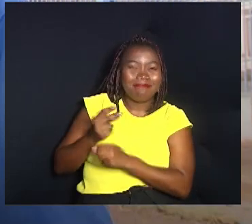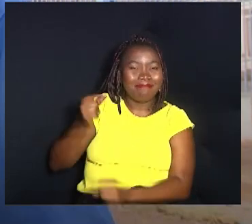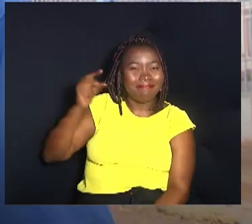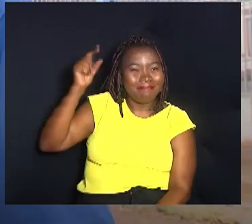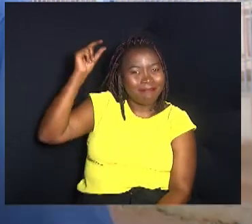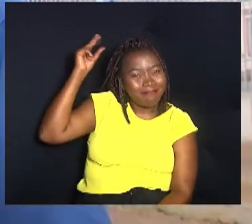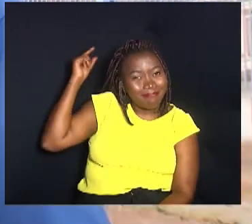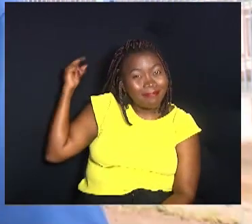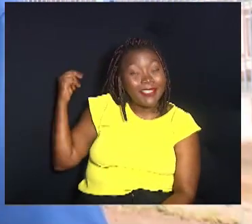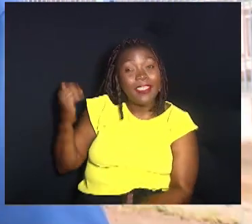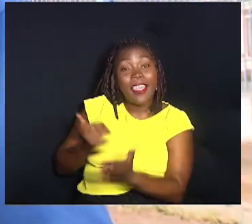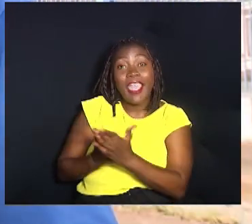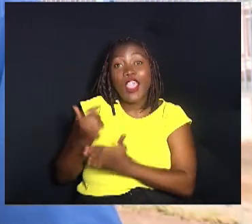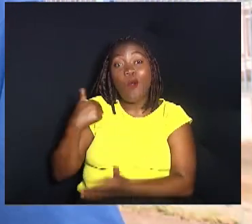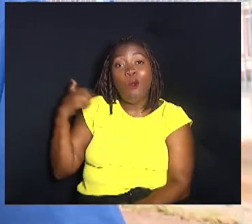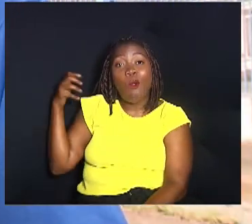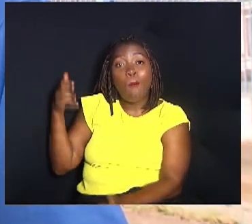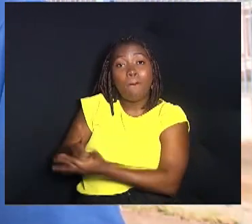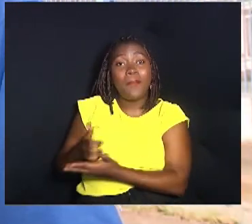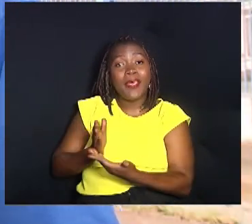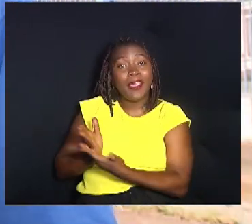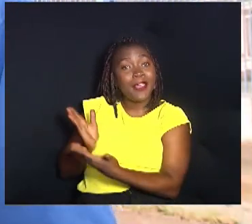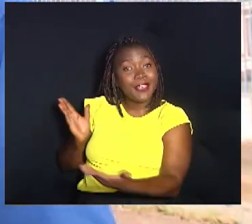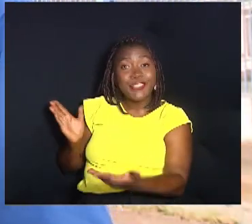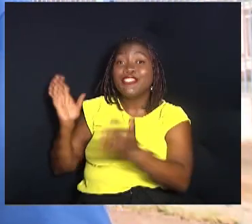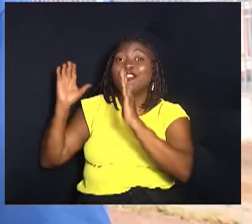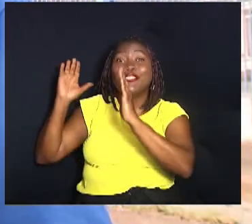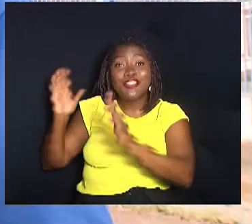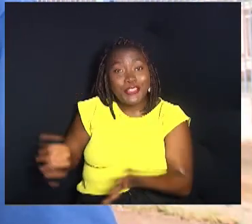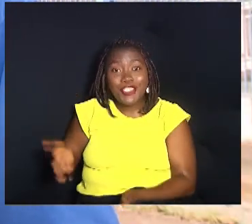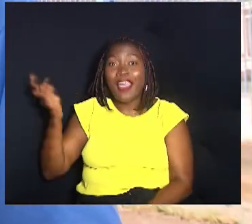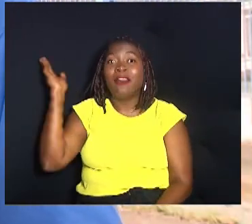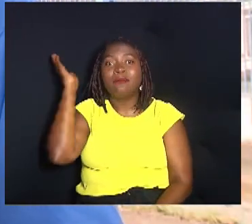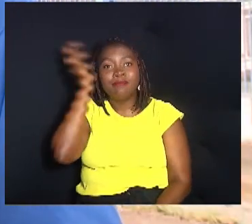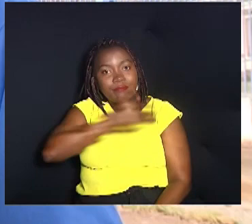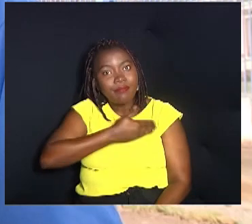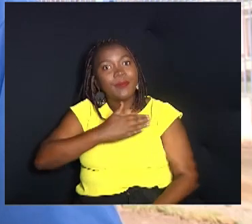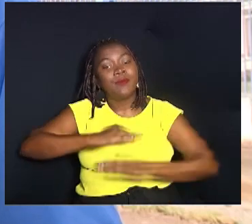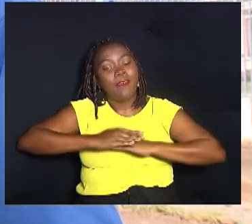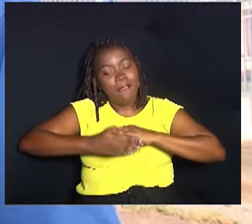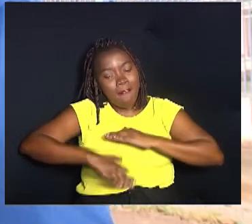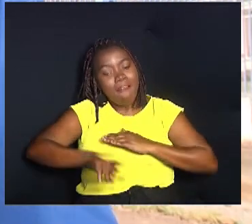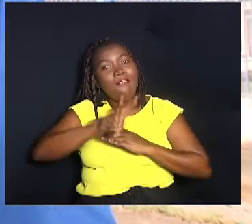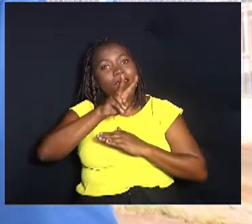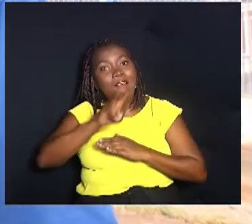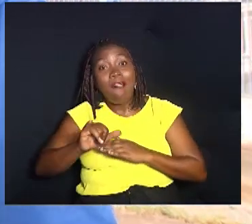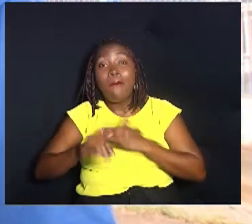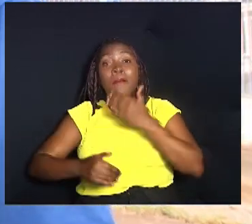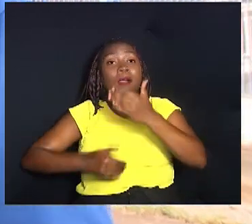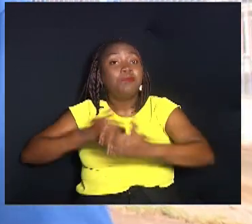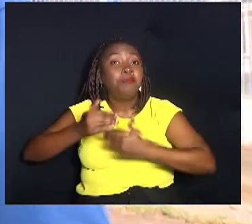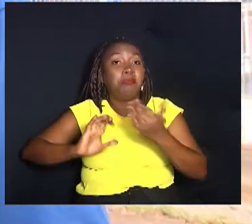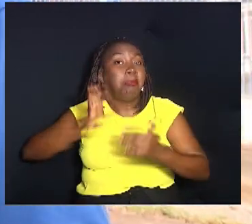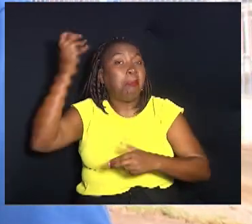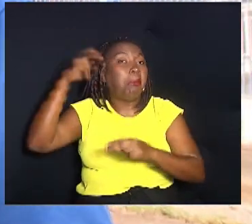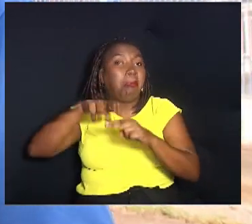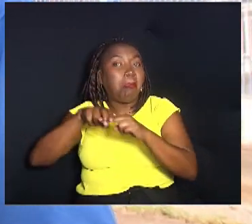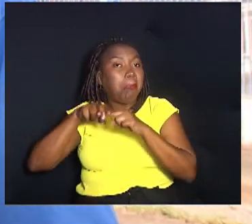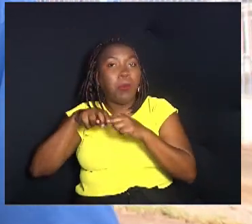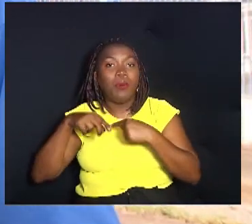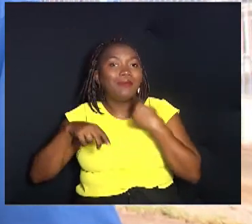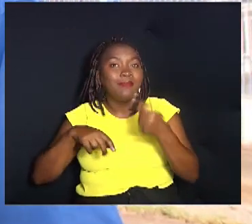Desde quando eu comprei isso aqui, já era uma promessa de nós termos asfalto, mas por uma série de razões não